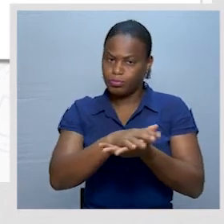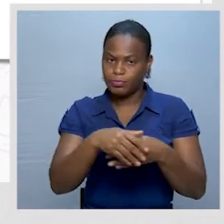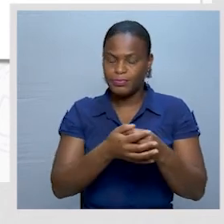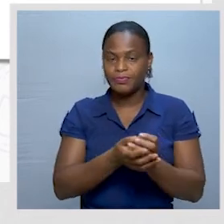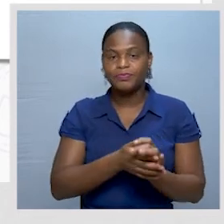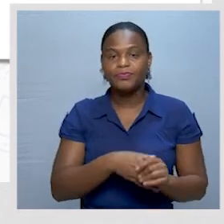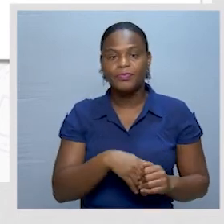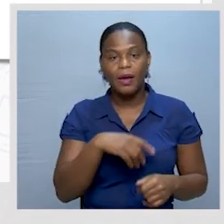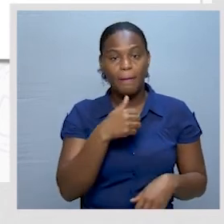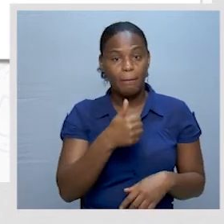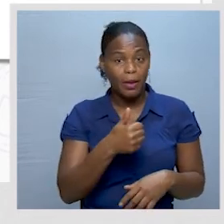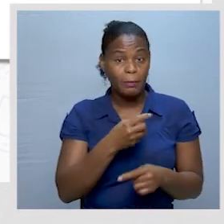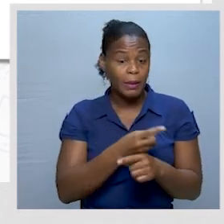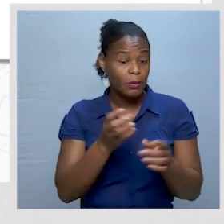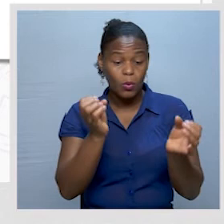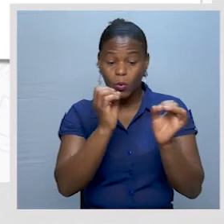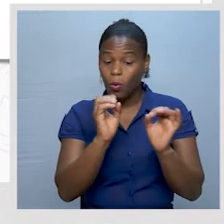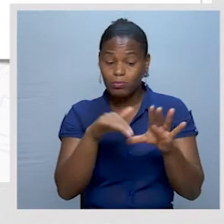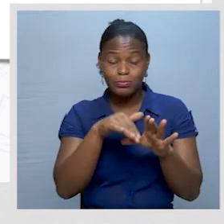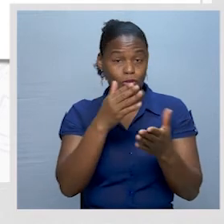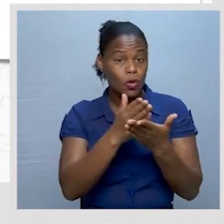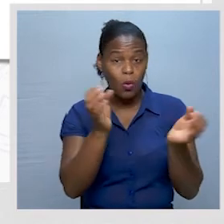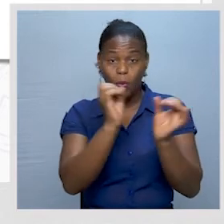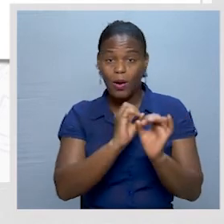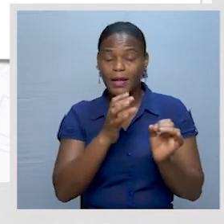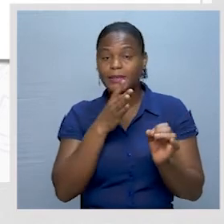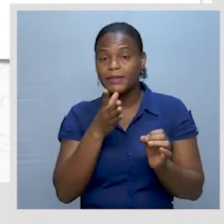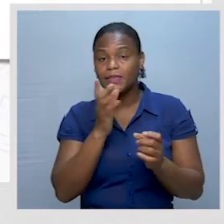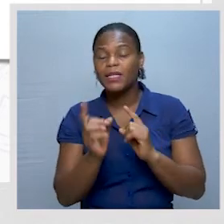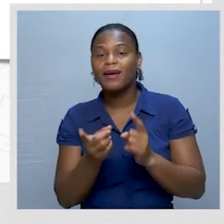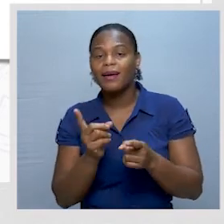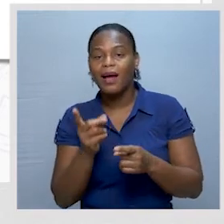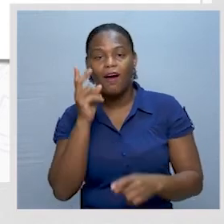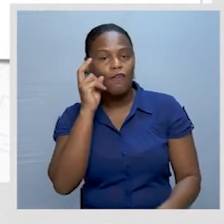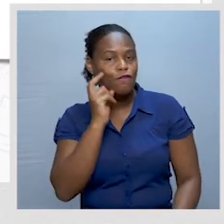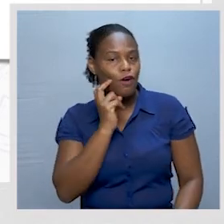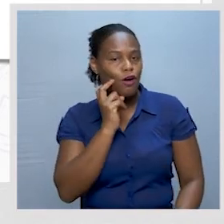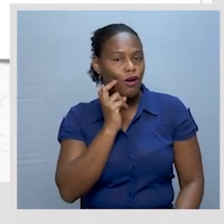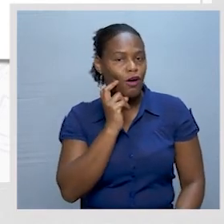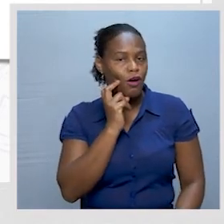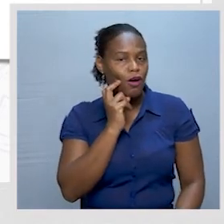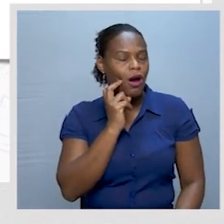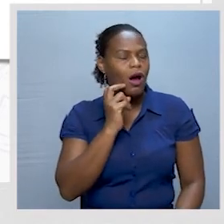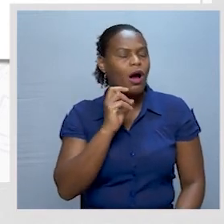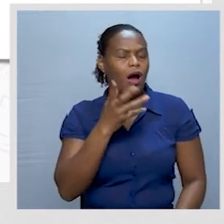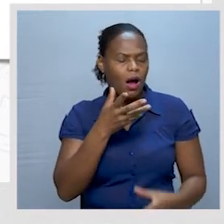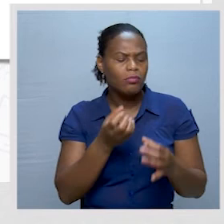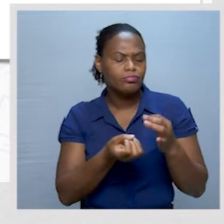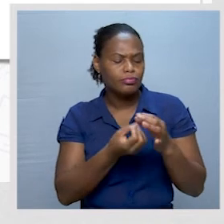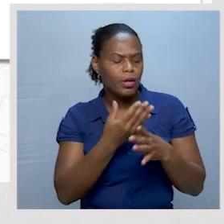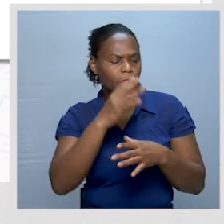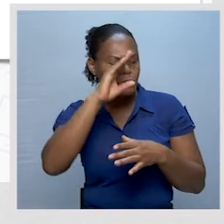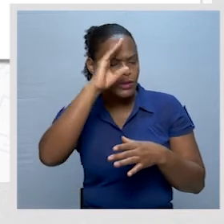álcool. B, apesar de não ter frequentado a escola, dizia que a avó era um poço de